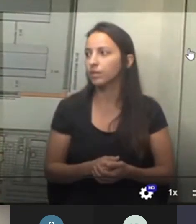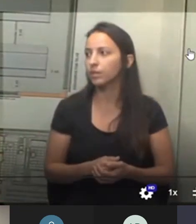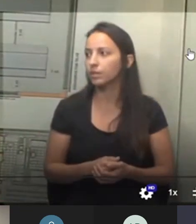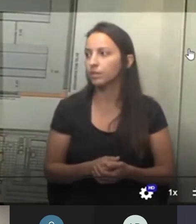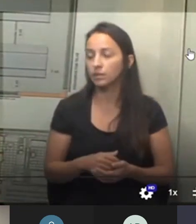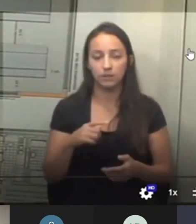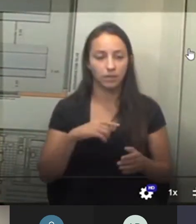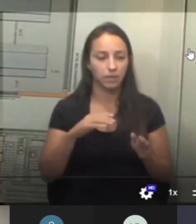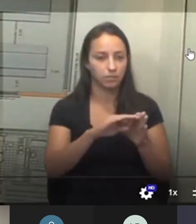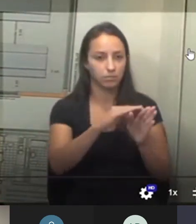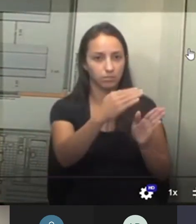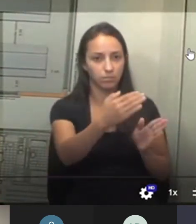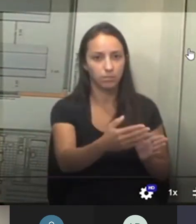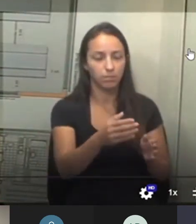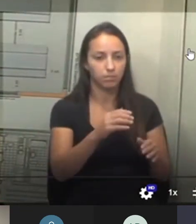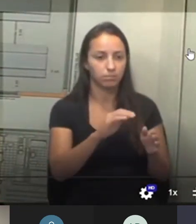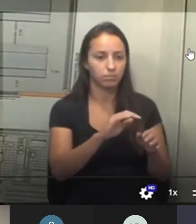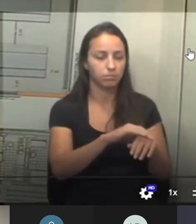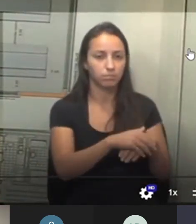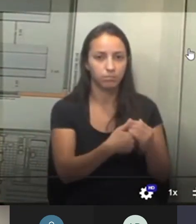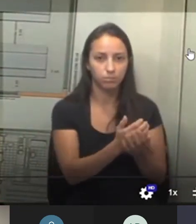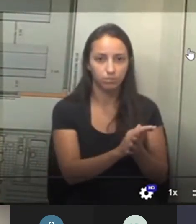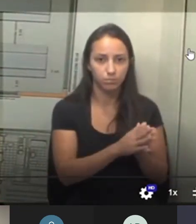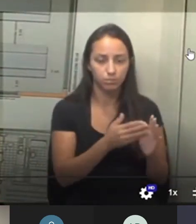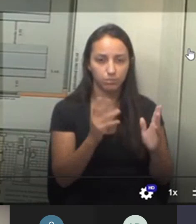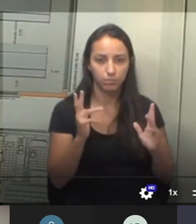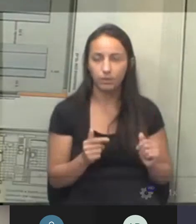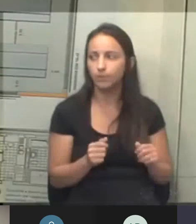tem pias próximas para higienização,